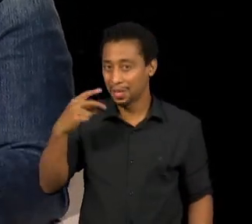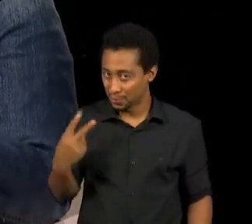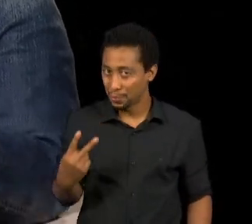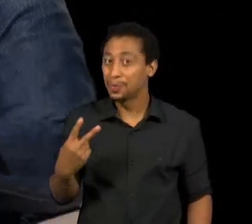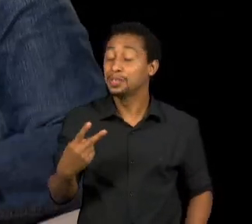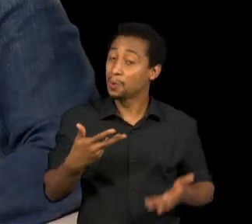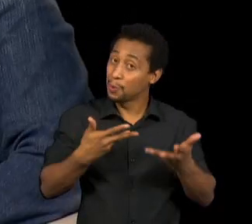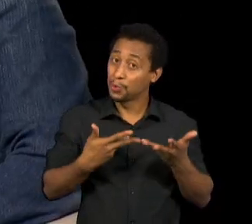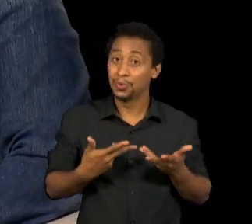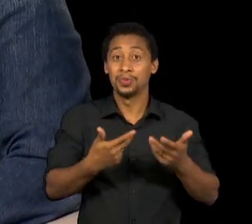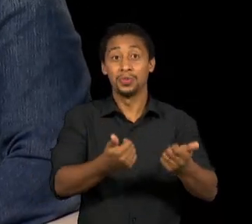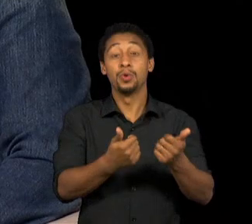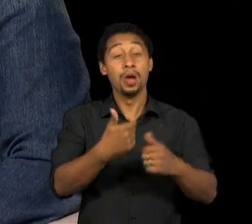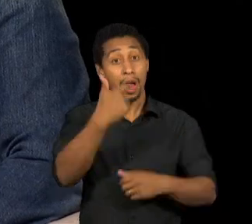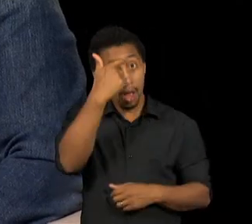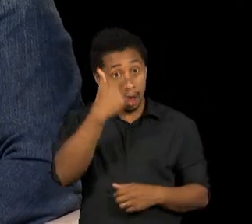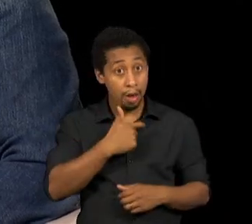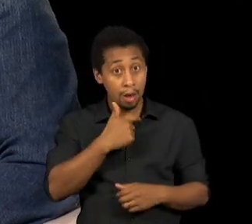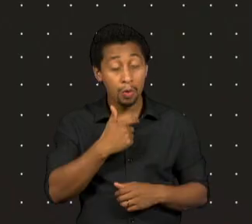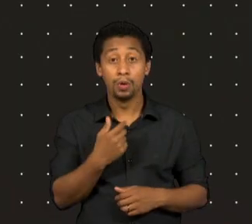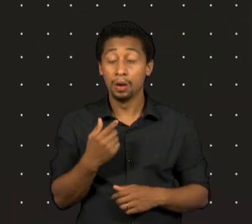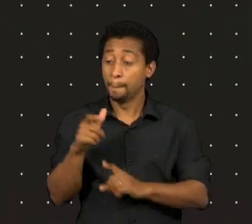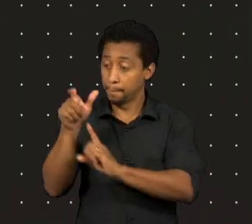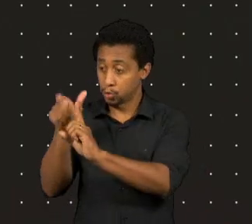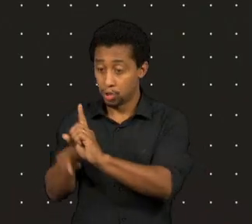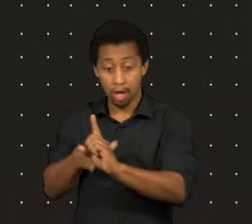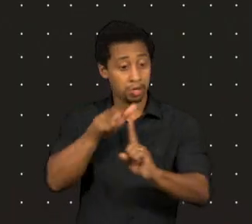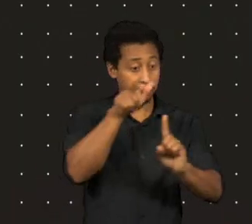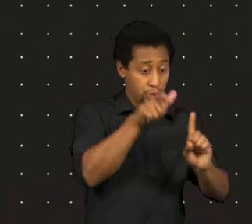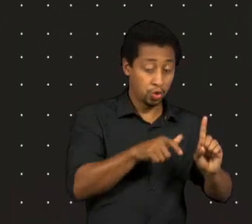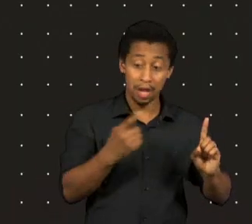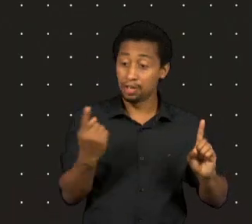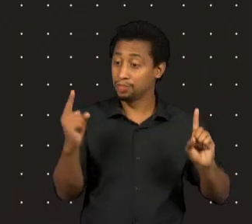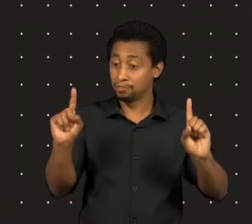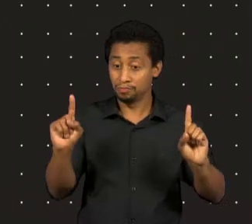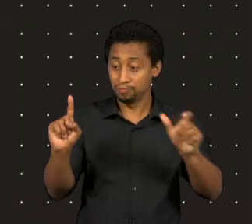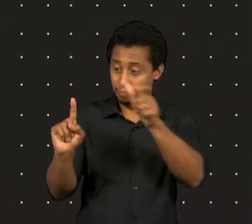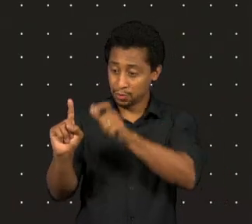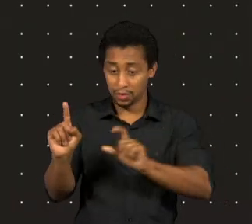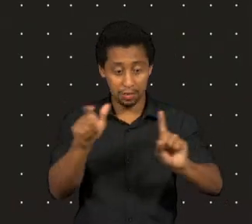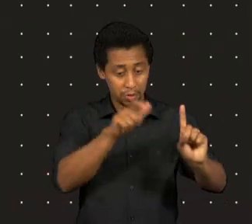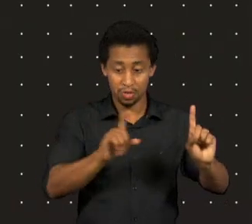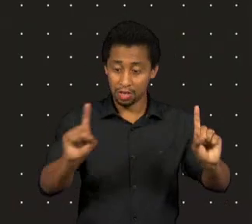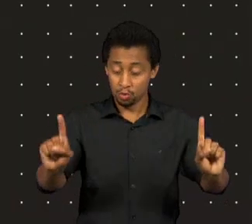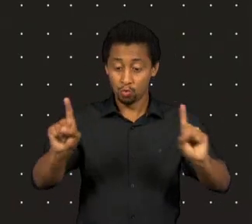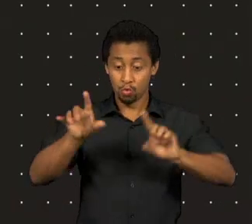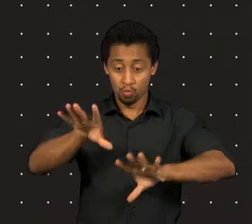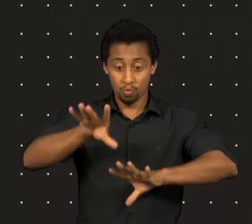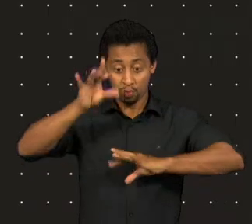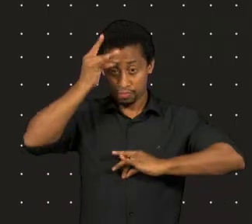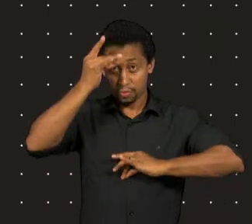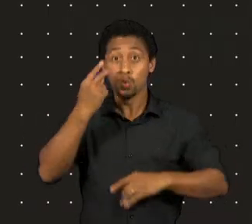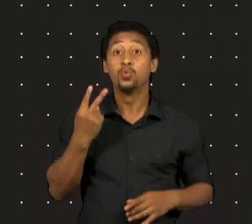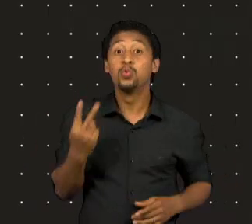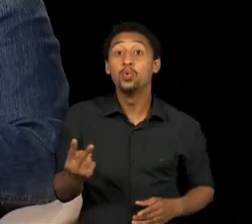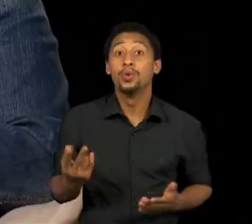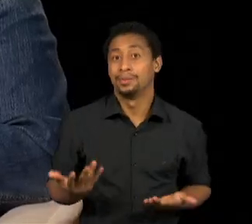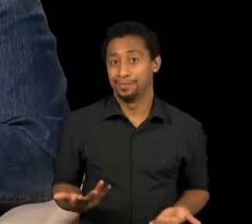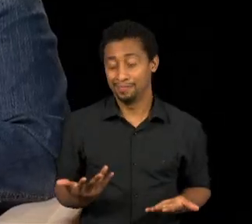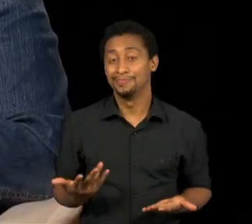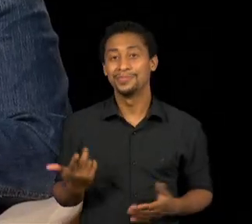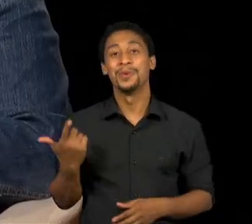fazer 2 personagens do Luar em Preto e Branco com Raul Cortez. E esse texto também me deu mais um prêmio, eu ganhei